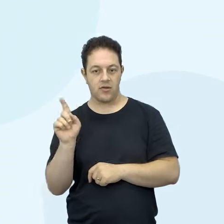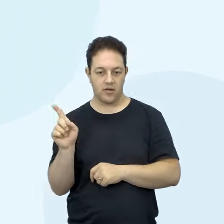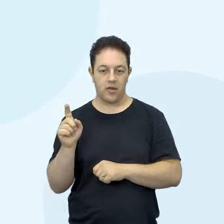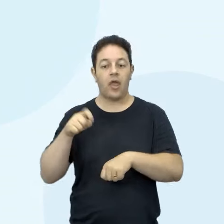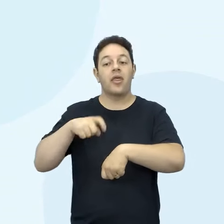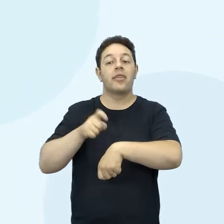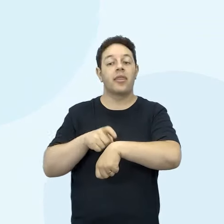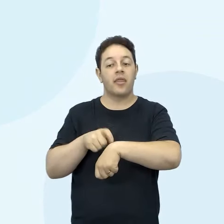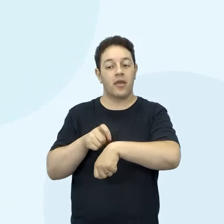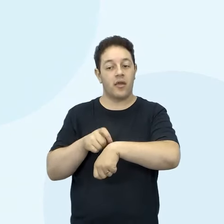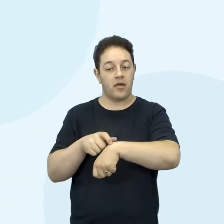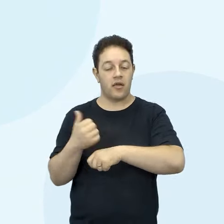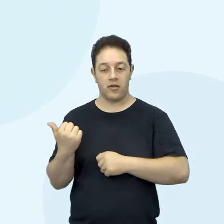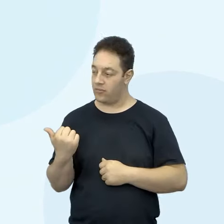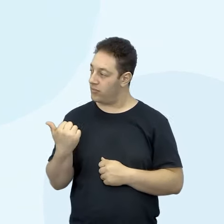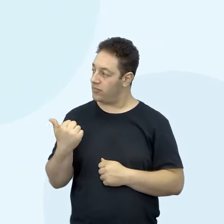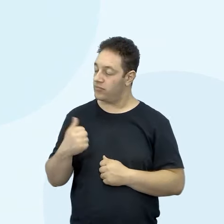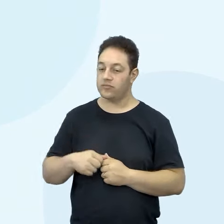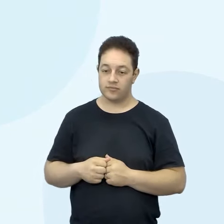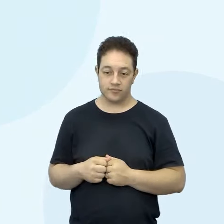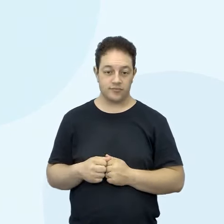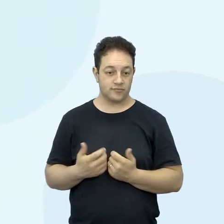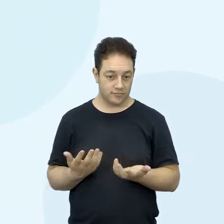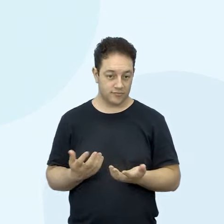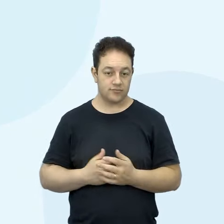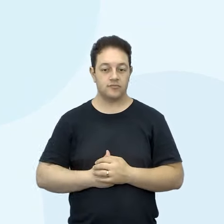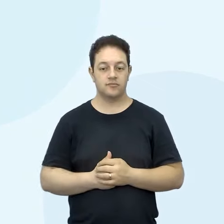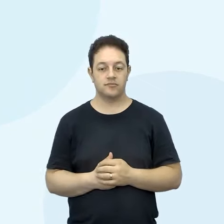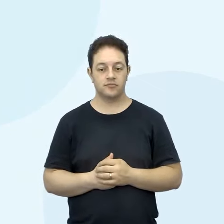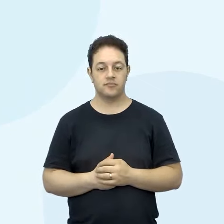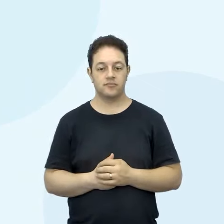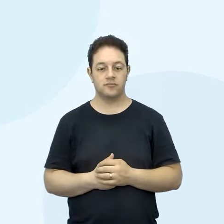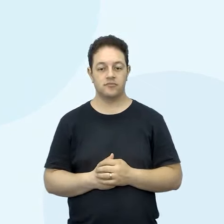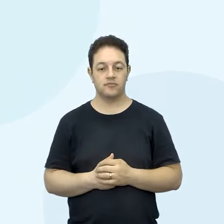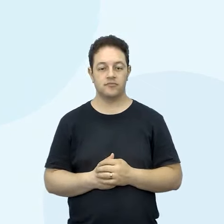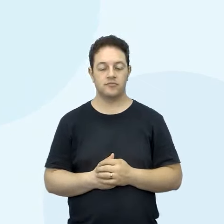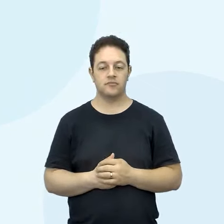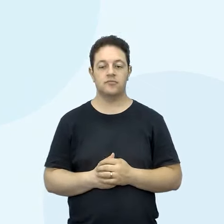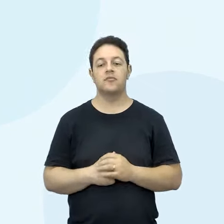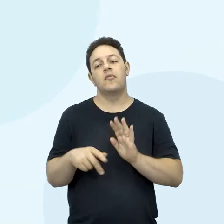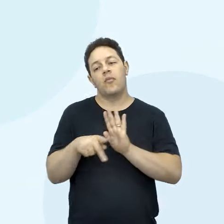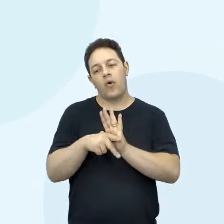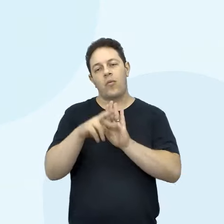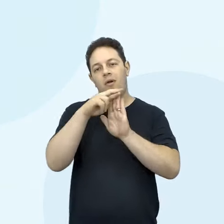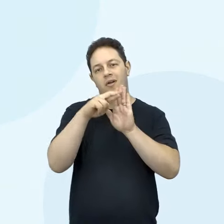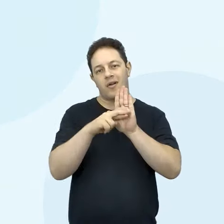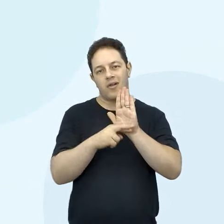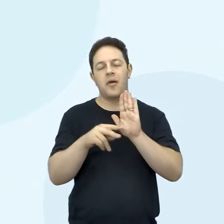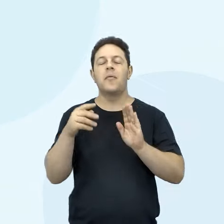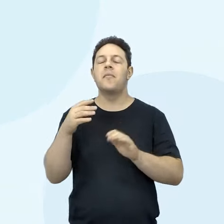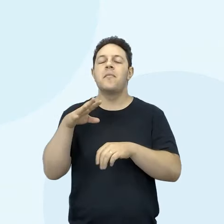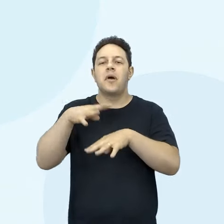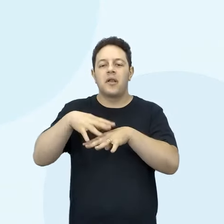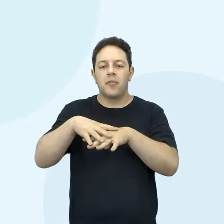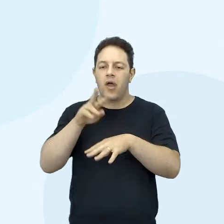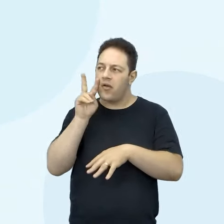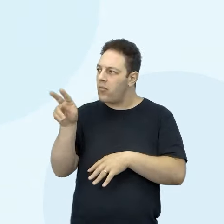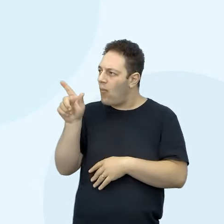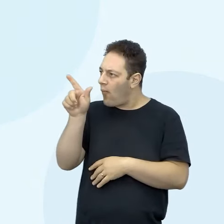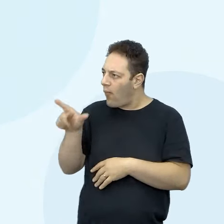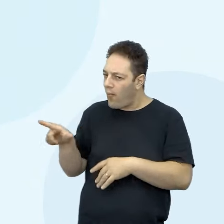que o número próprio. Ó. A gente sabe dessa regra matemática, então posso deixar ali